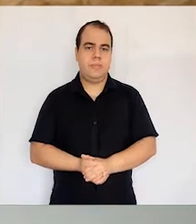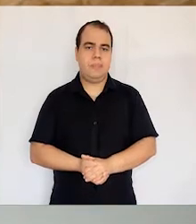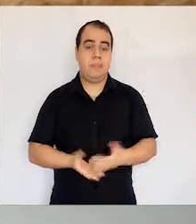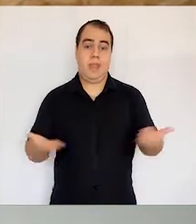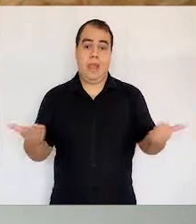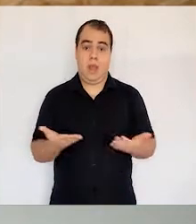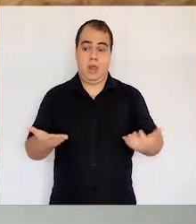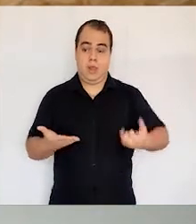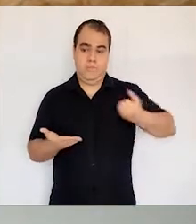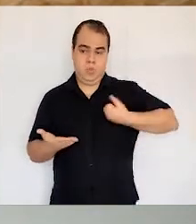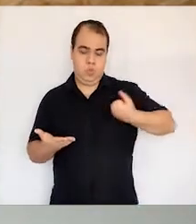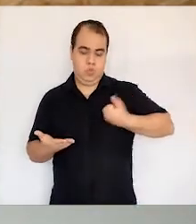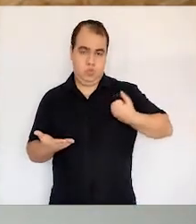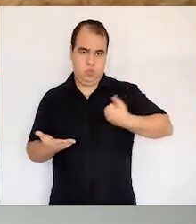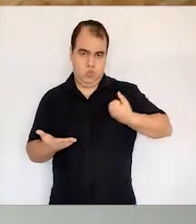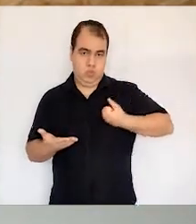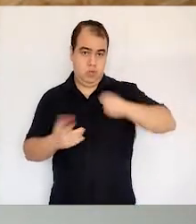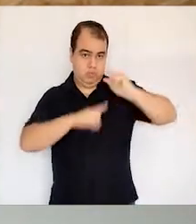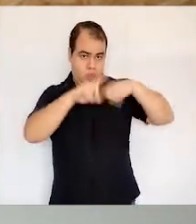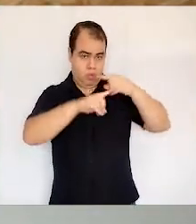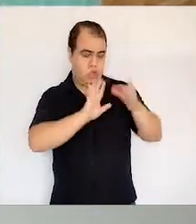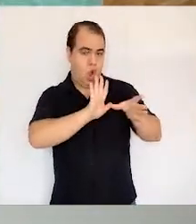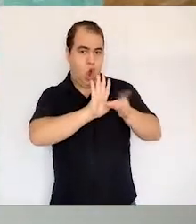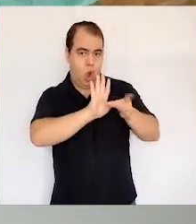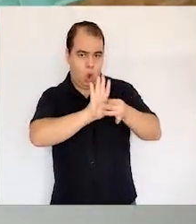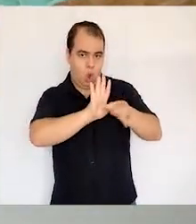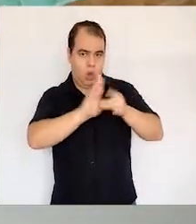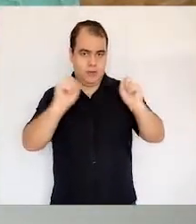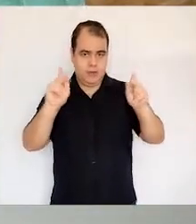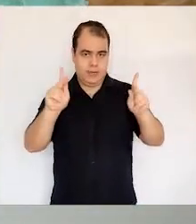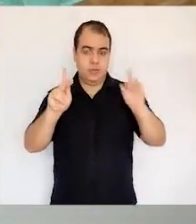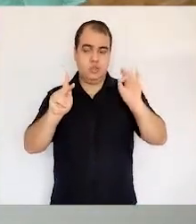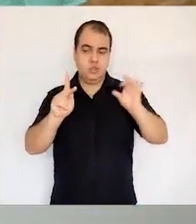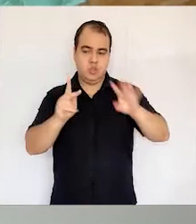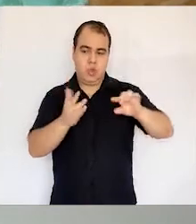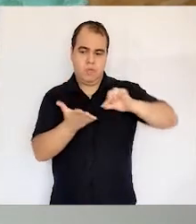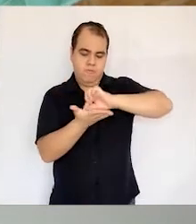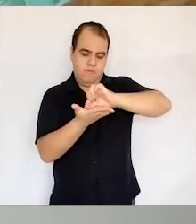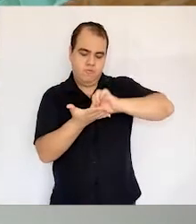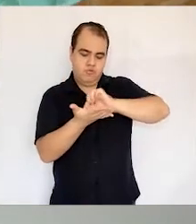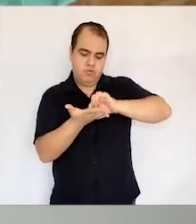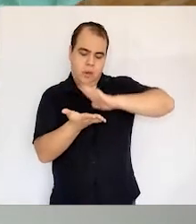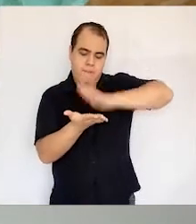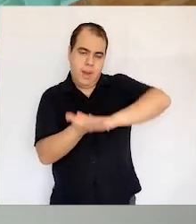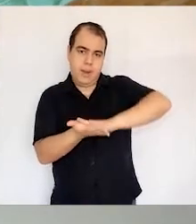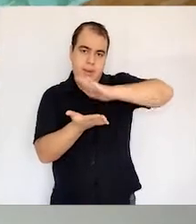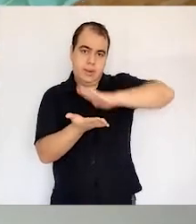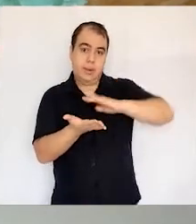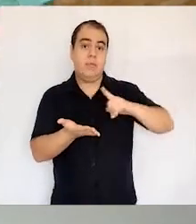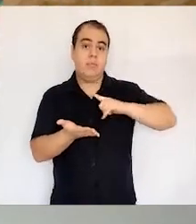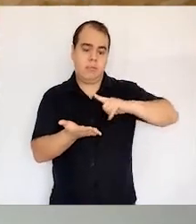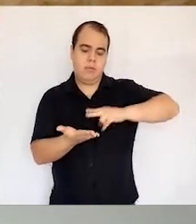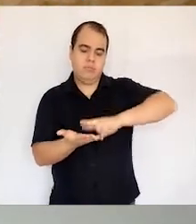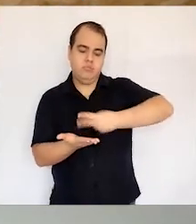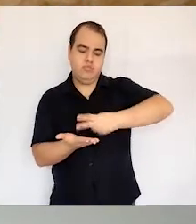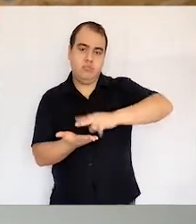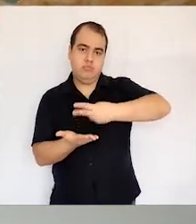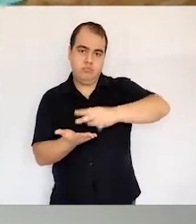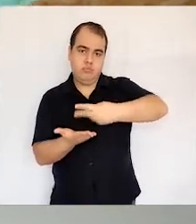Essa tá sem os numerozinhos, mas depois a gente coloca. E cola aqui no fundinho. E a gente vai